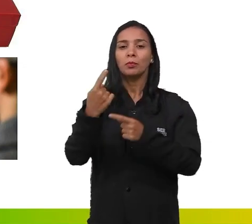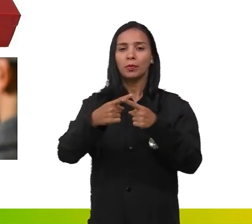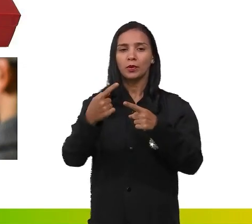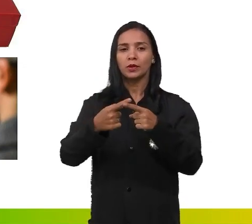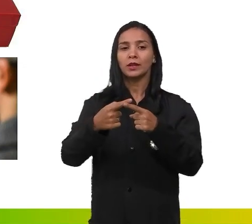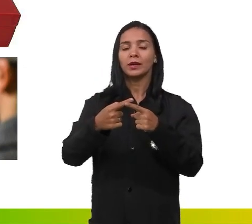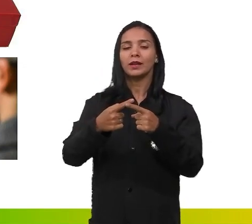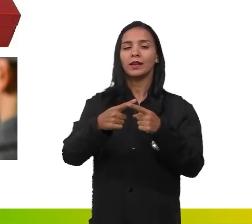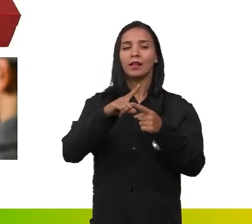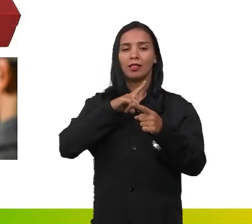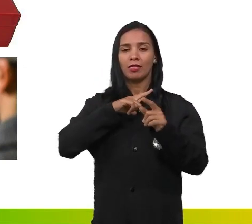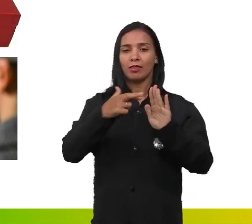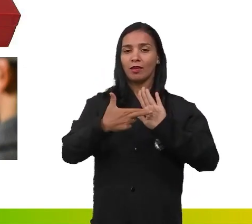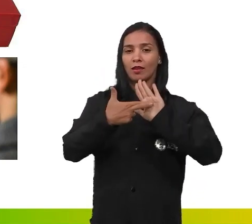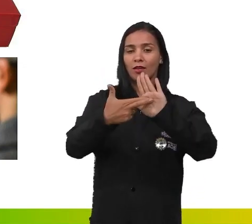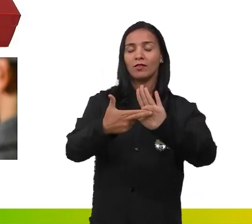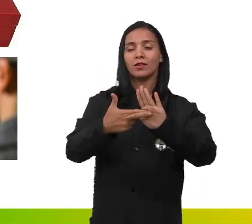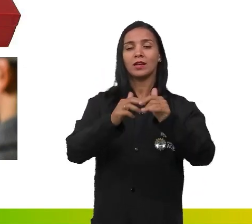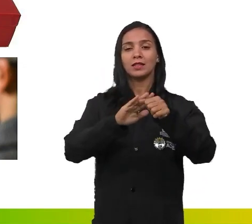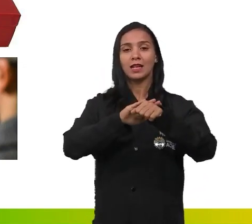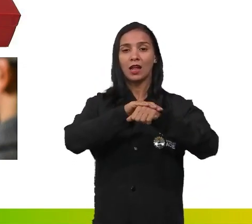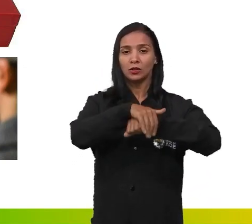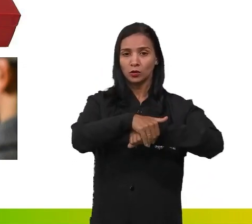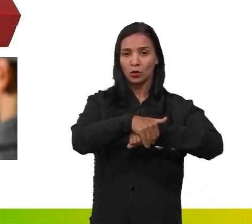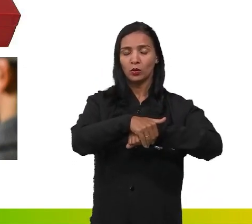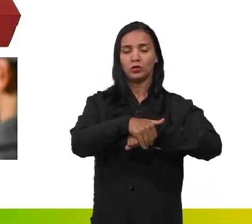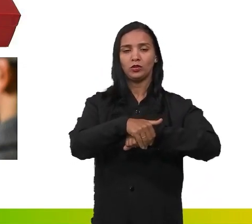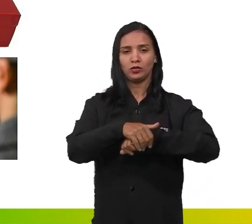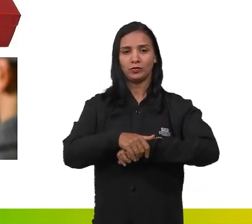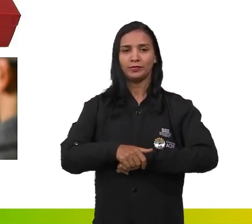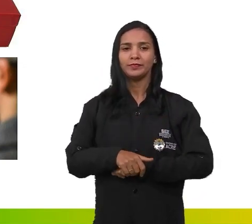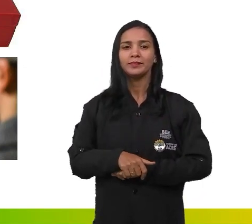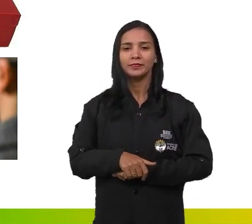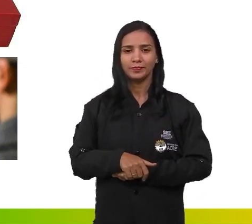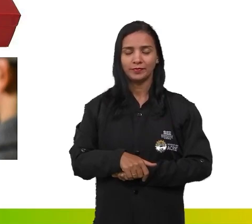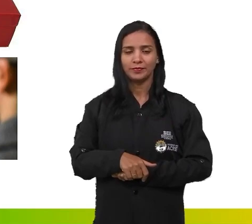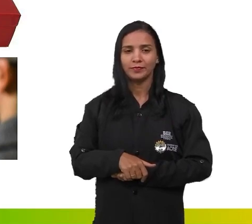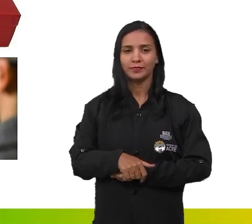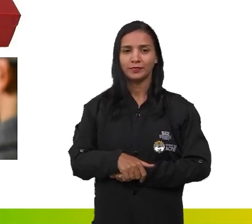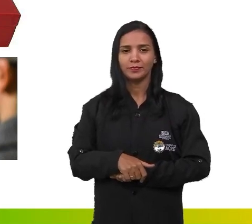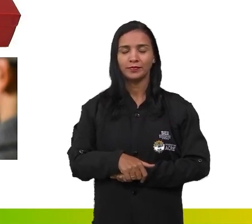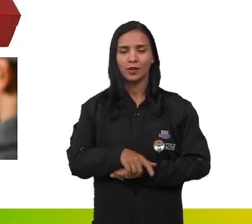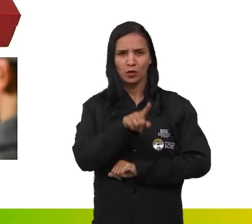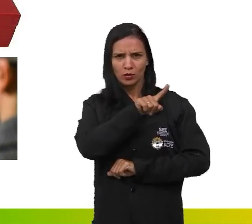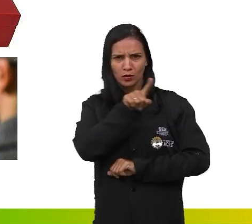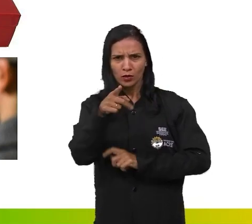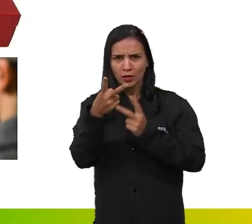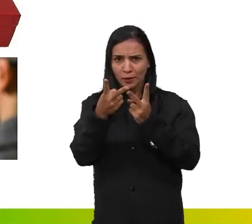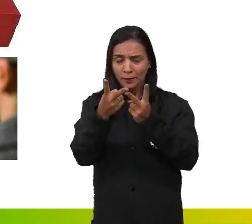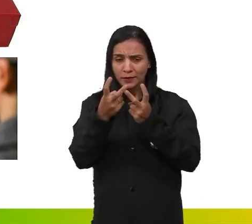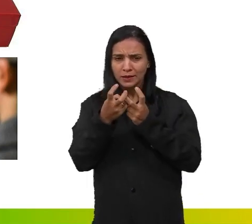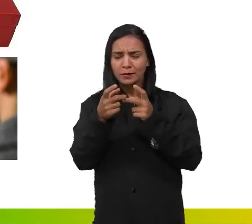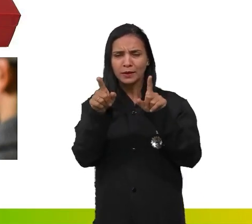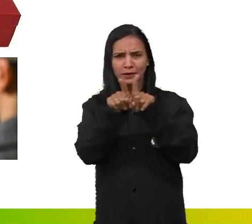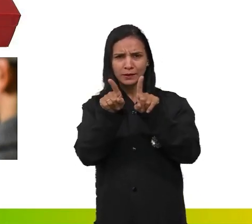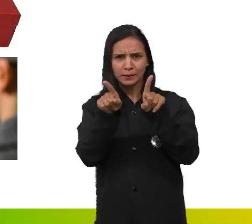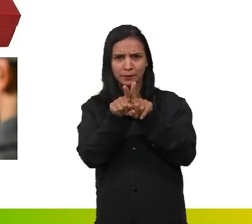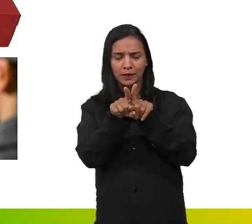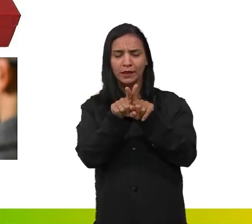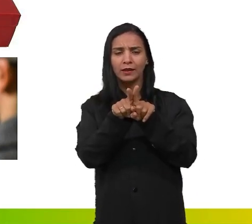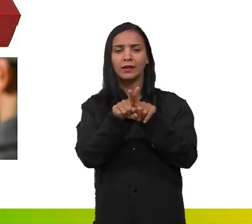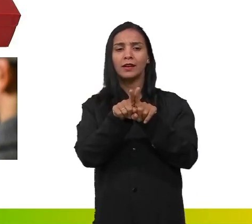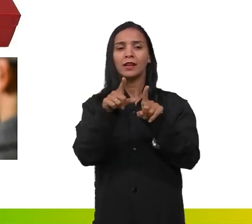noite, né? Com acento, aqui nós temos à noite. Então, vocês observaram também, pessoal,